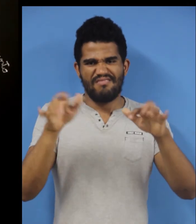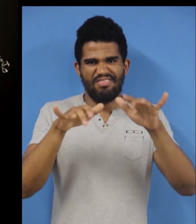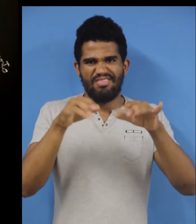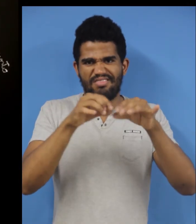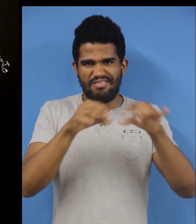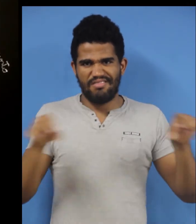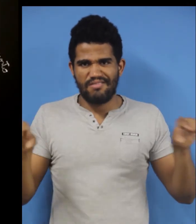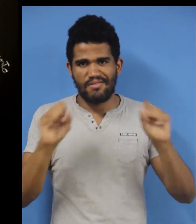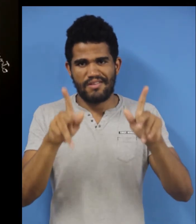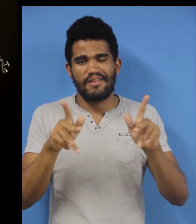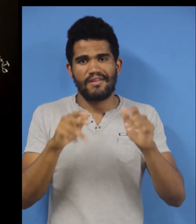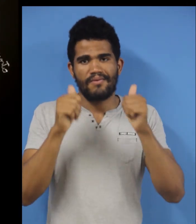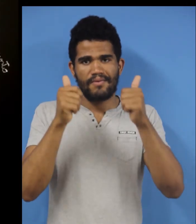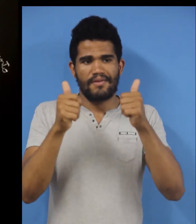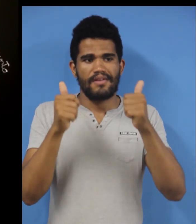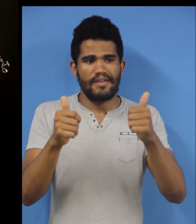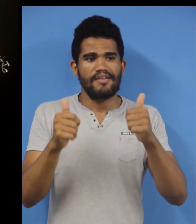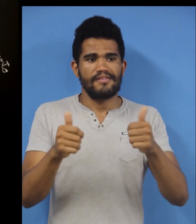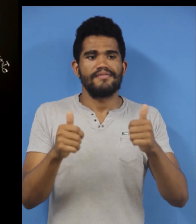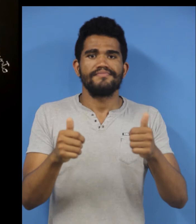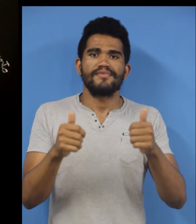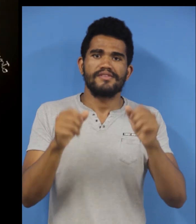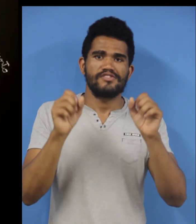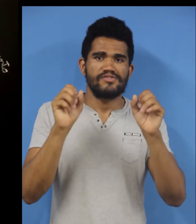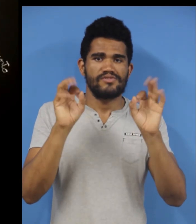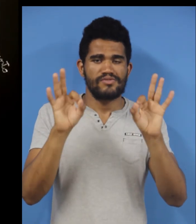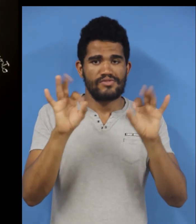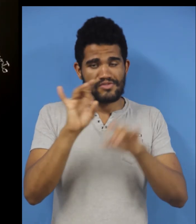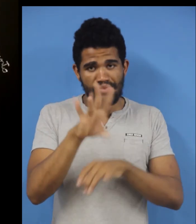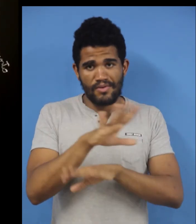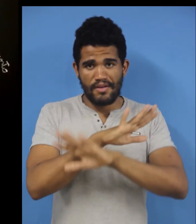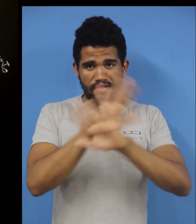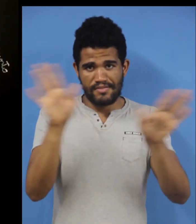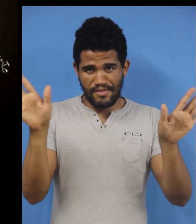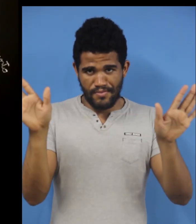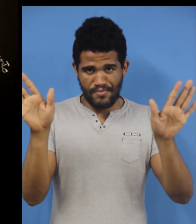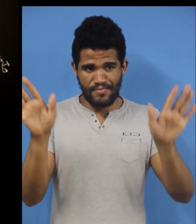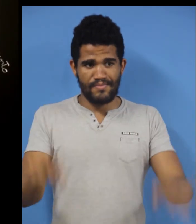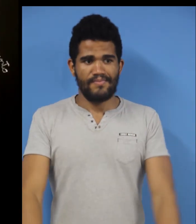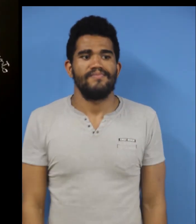que você acha a gente com a nossa logo bonitinha. E é isso, gente. Até o próximo vídeo.